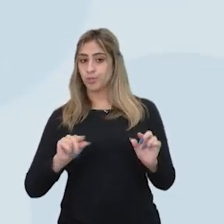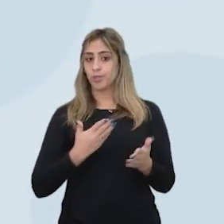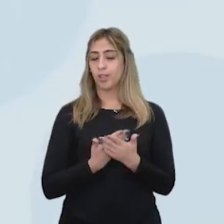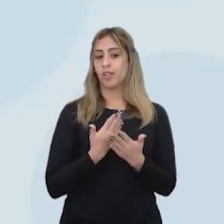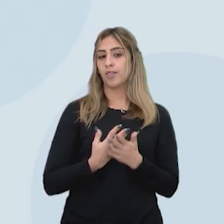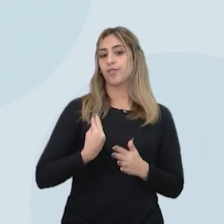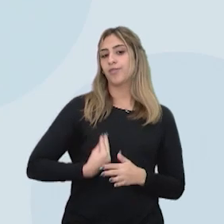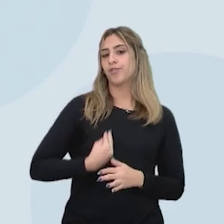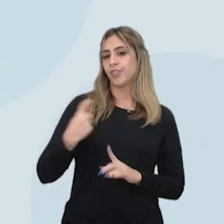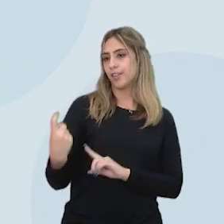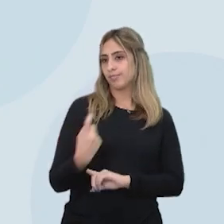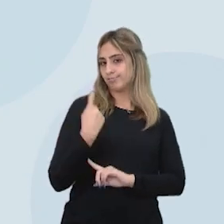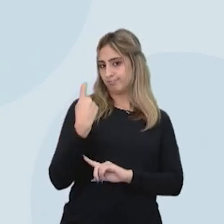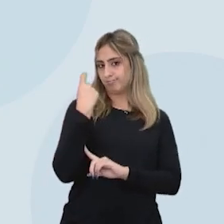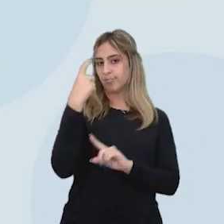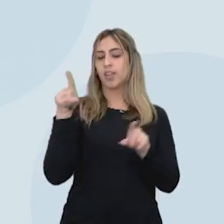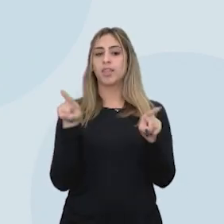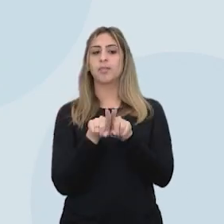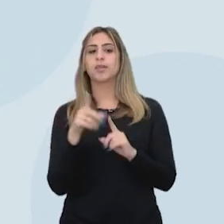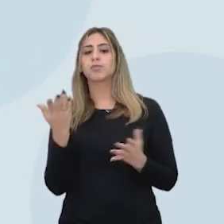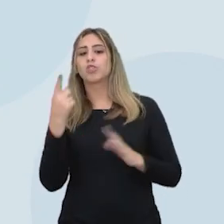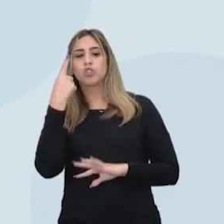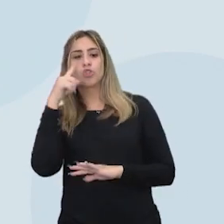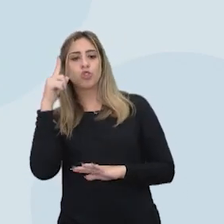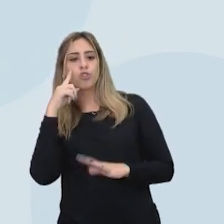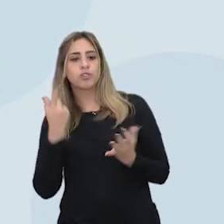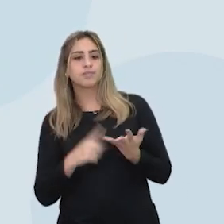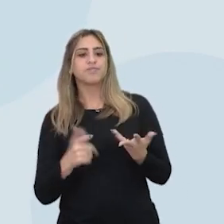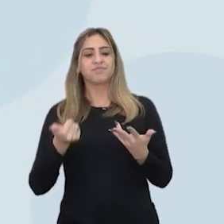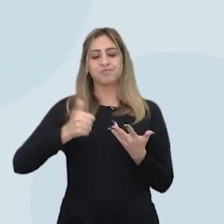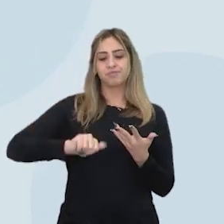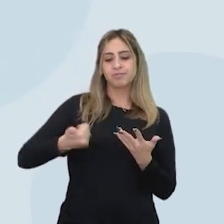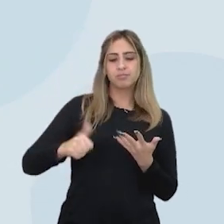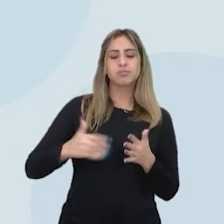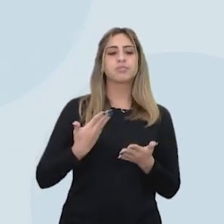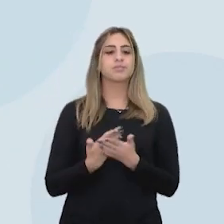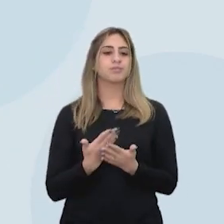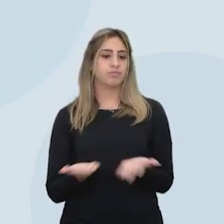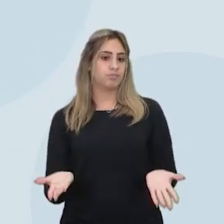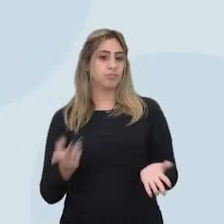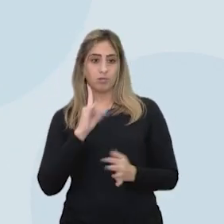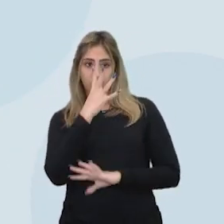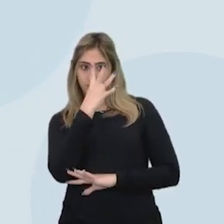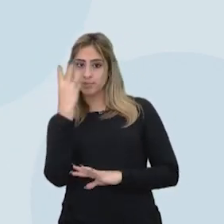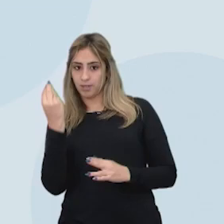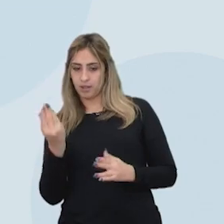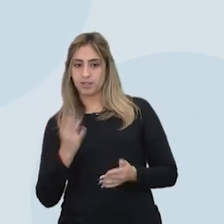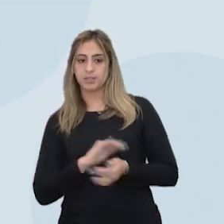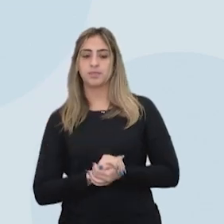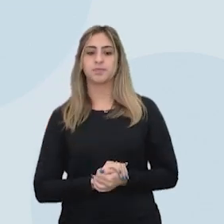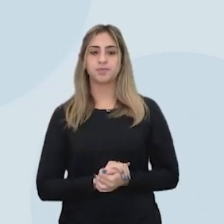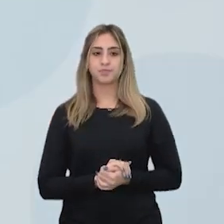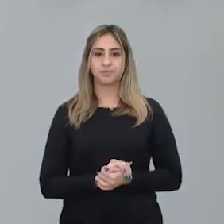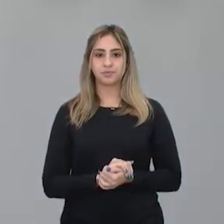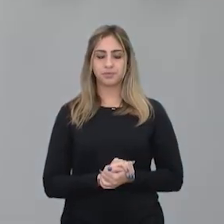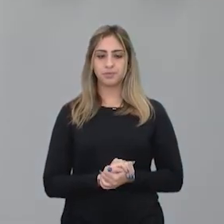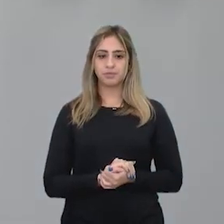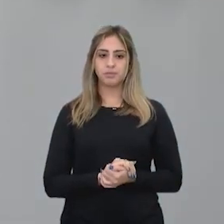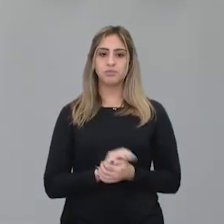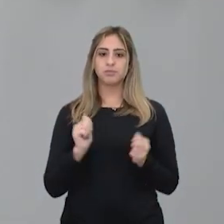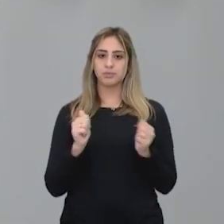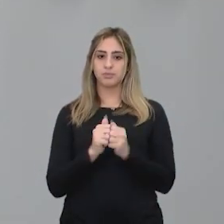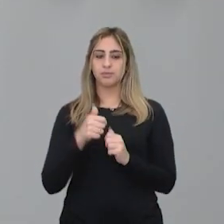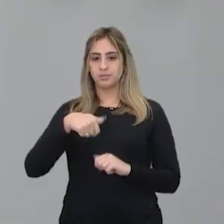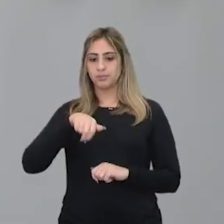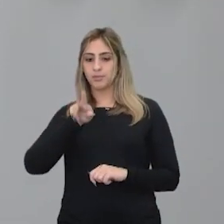aula, Vida nas Alturas, e claro, vocês vão anotar aí as dúvidas e não esqueçam de avaliar a nossa aula com o QR